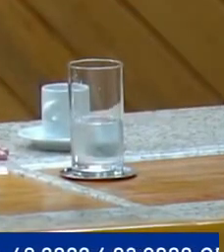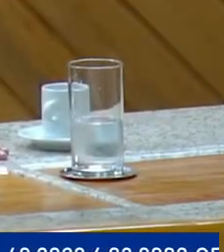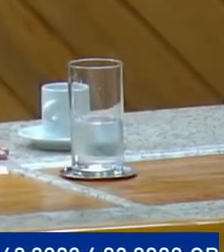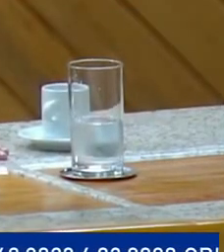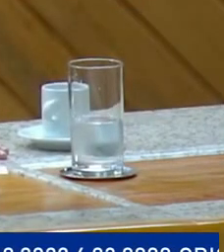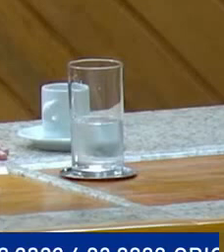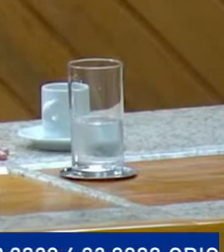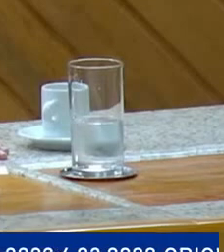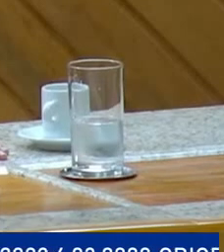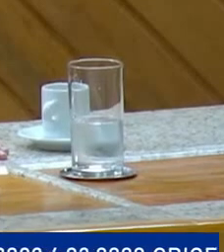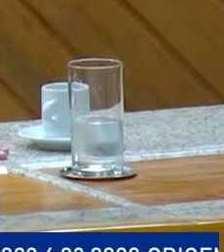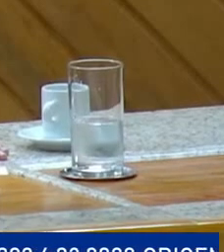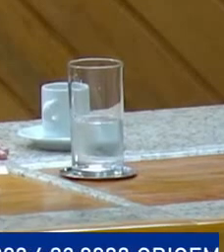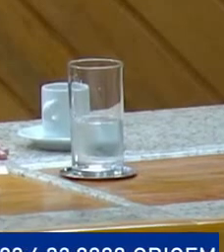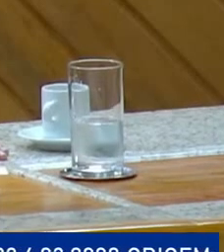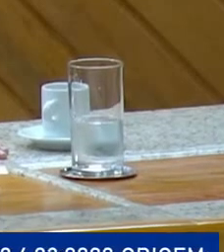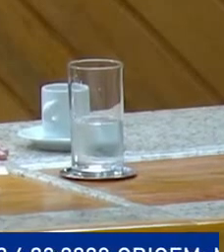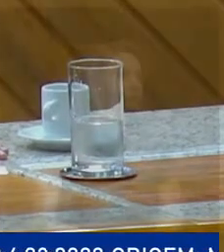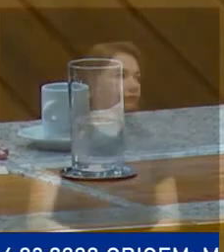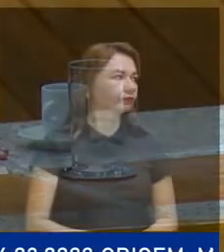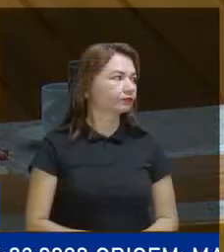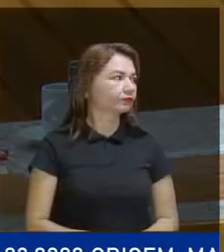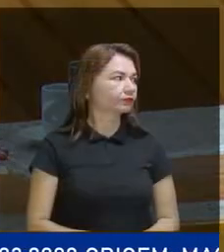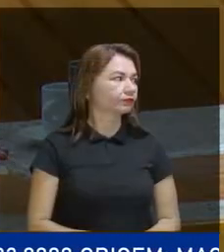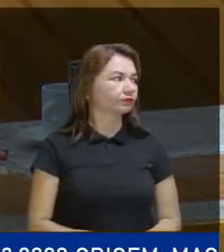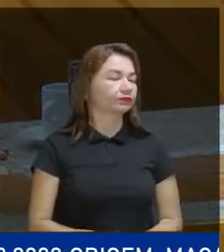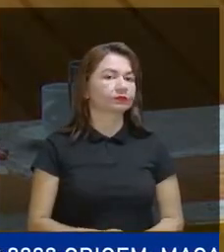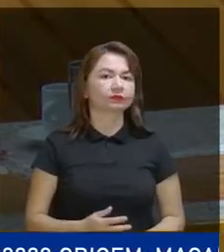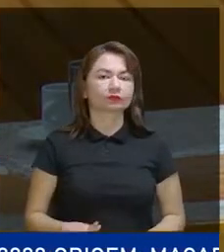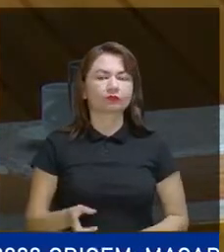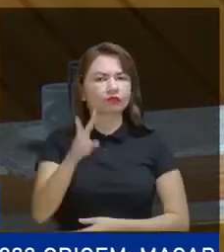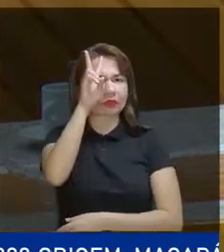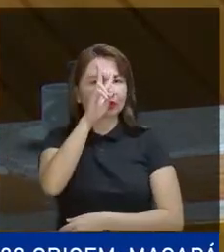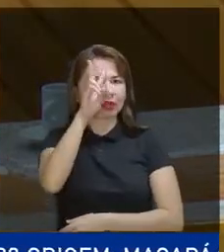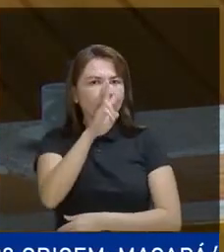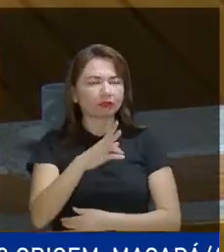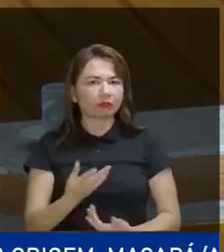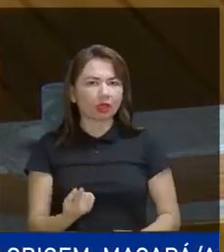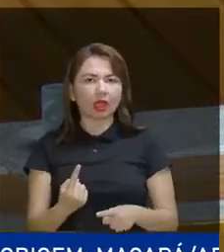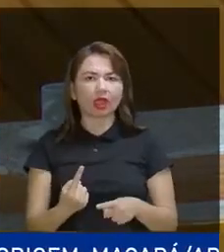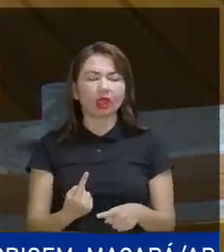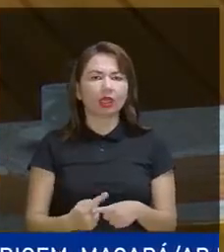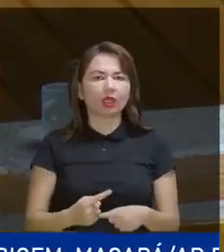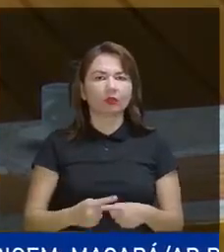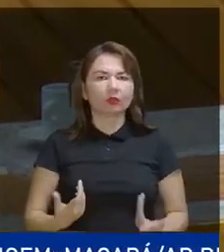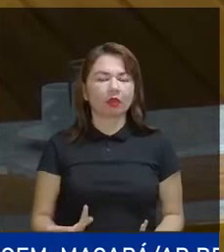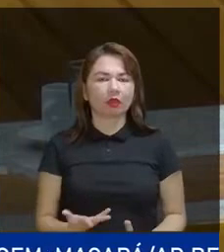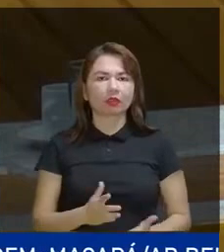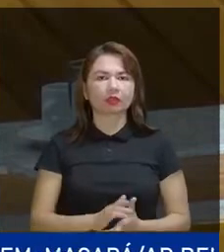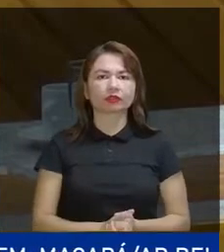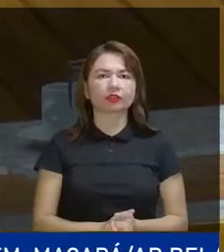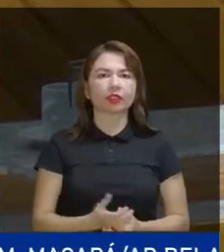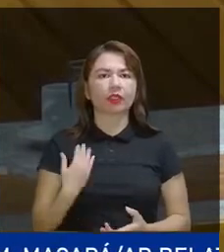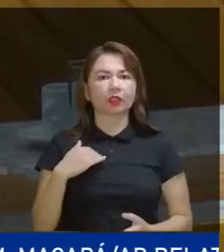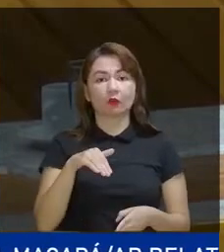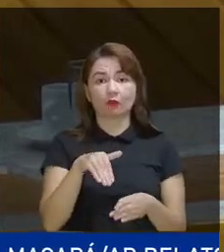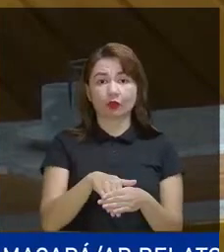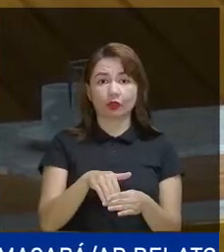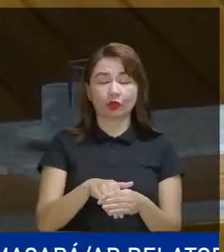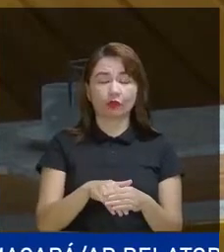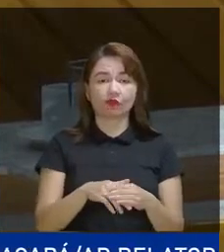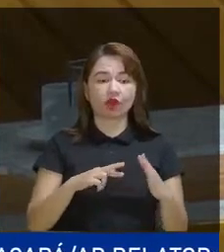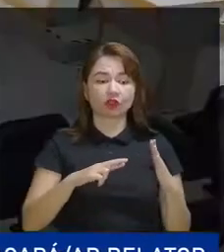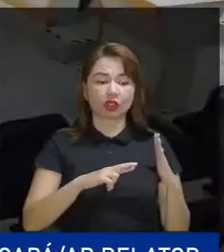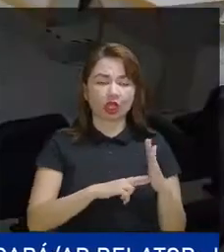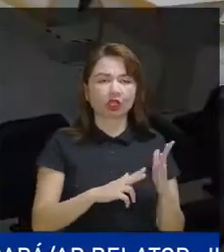arquivamento. Eu só fiz questão de fazer esse lembrete, né, para poder exatamente dizer que, com muito mais razão, eu estou votando para acompanhar o